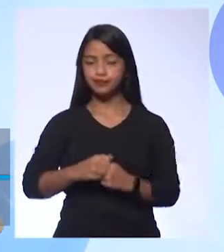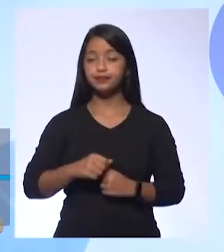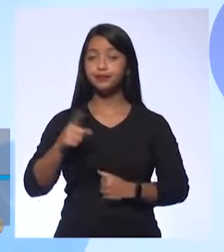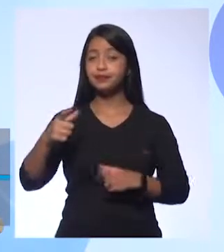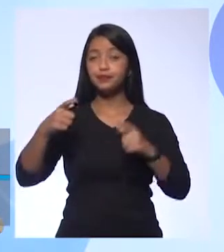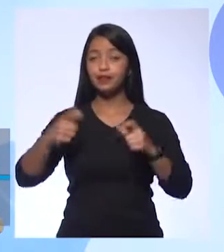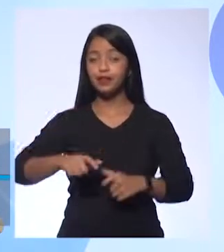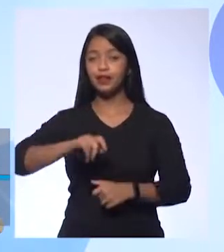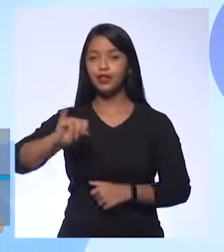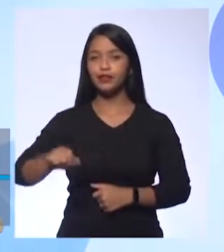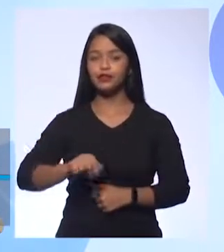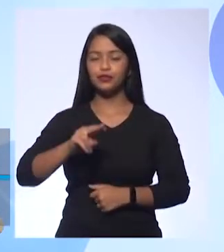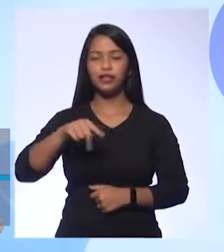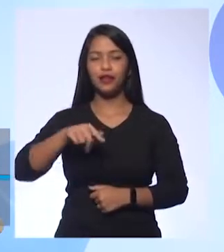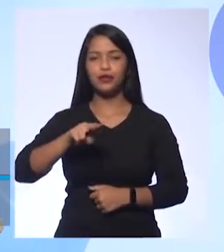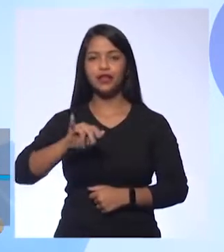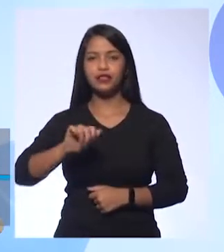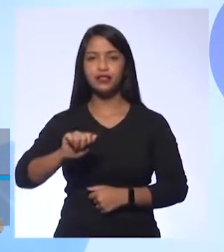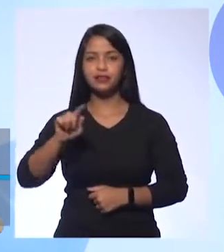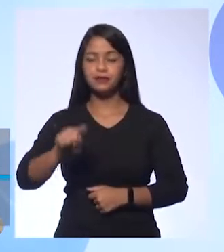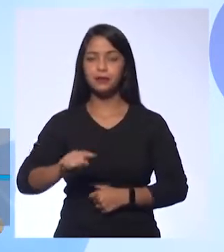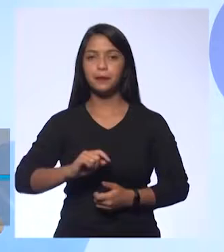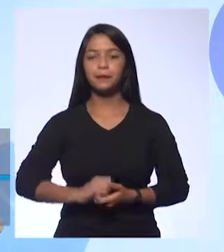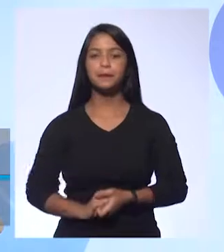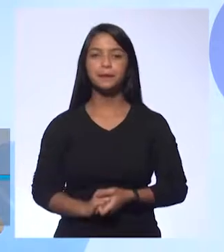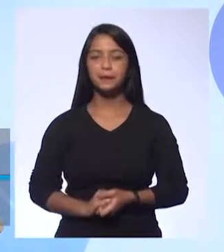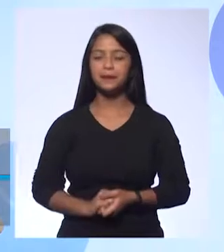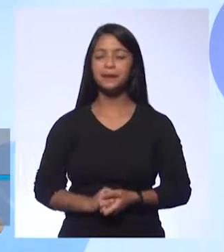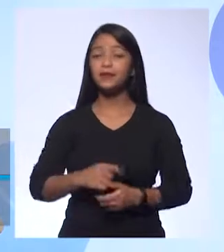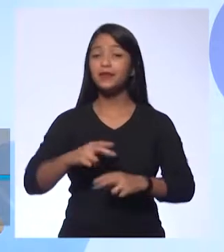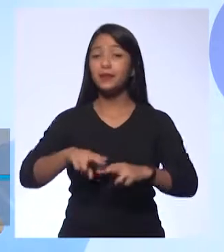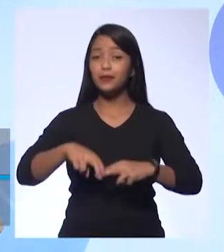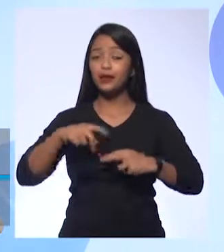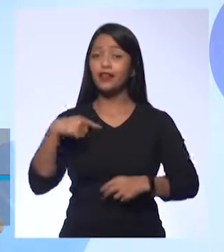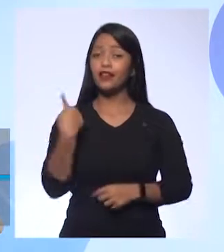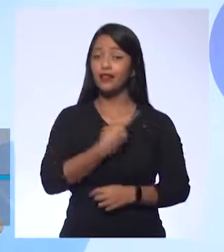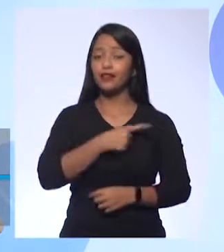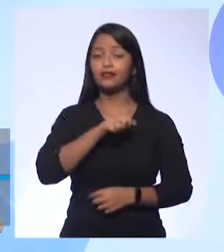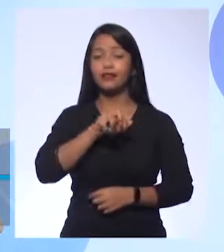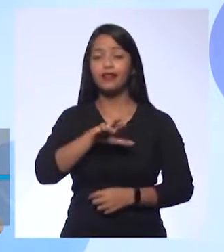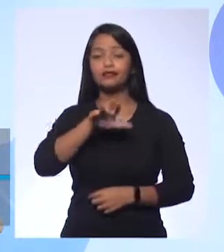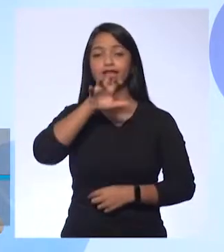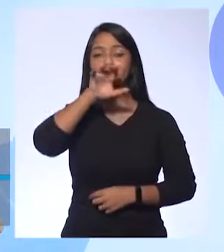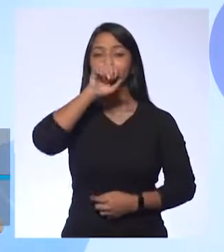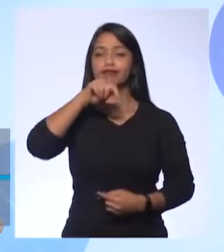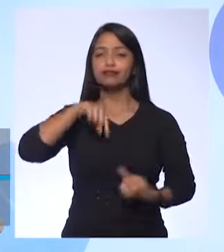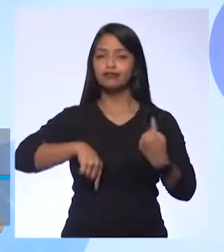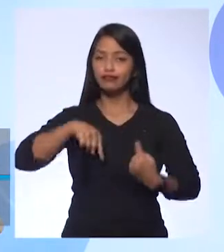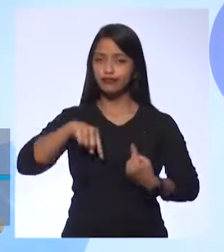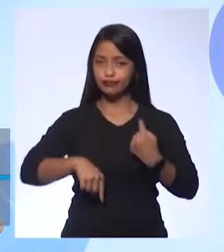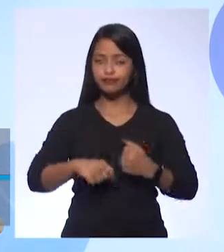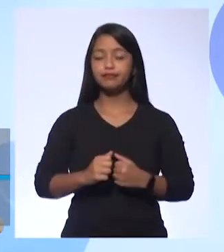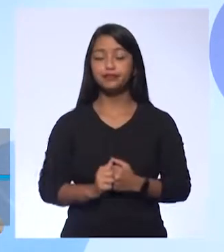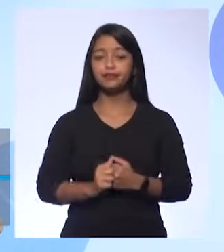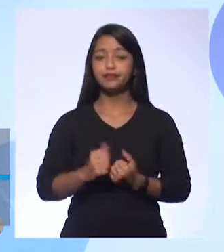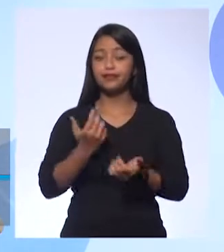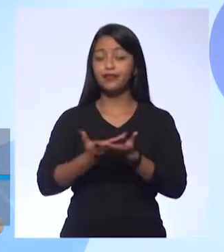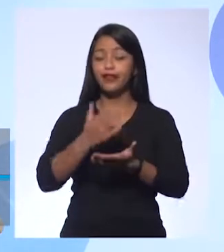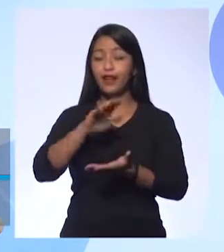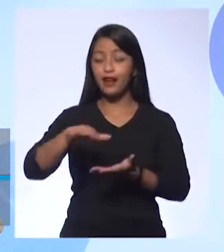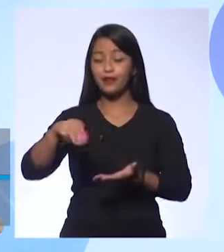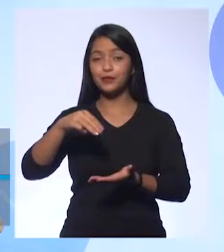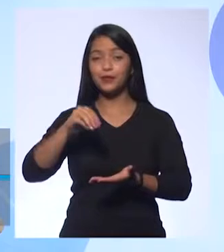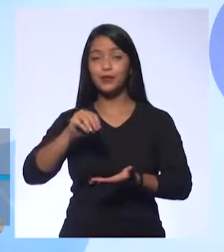Juquiá. Oba. Por causa do nosso sistema respiratório. Resposta do aluno Moisés,